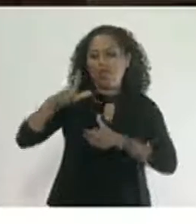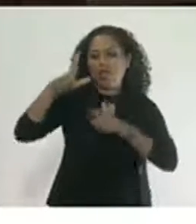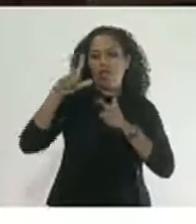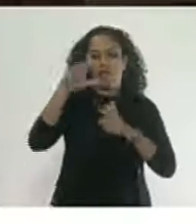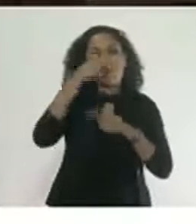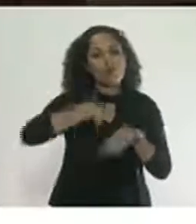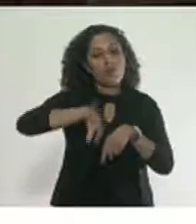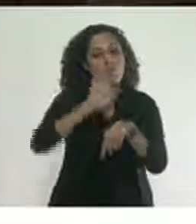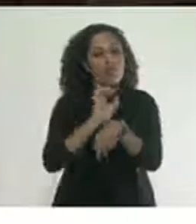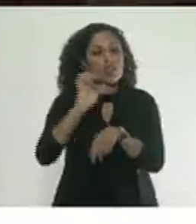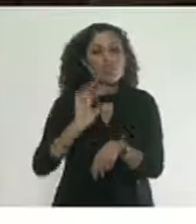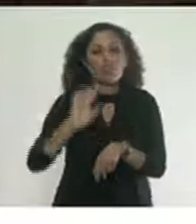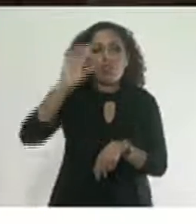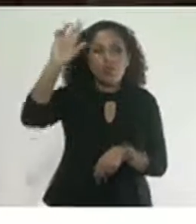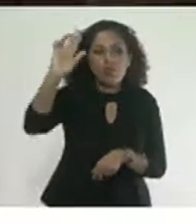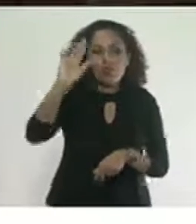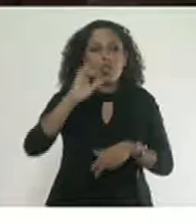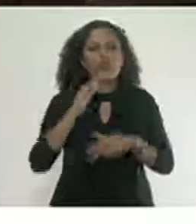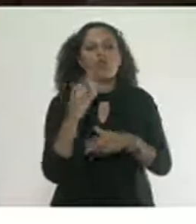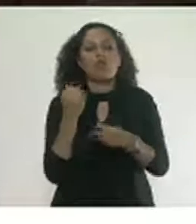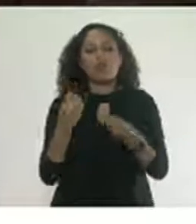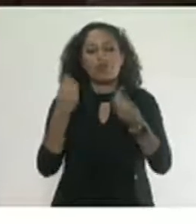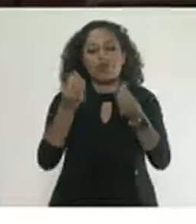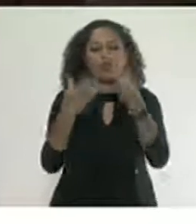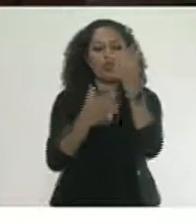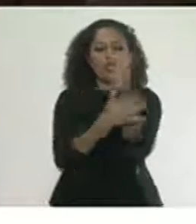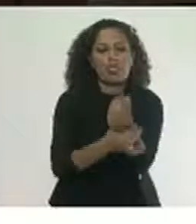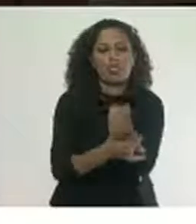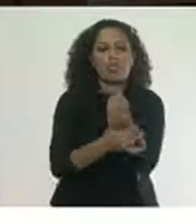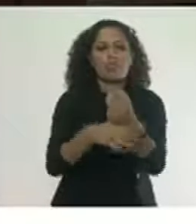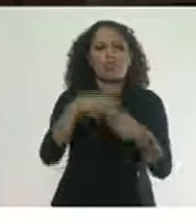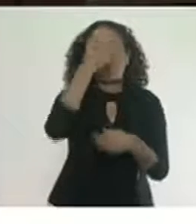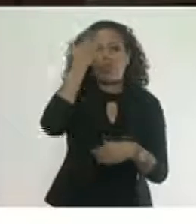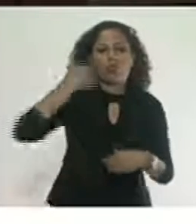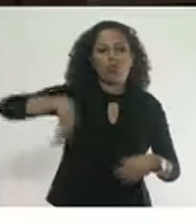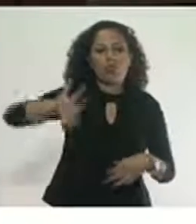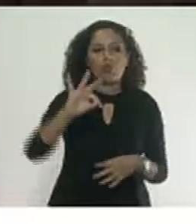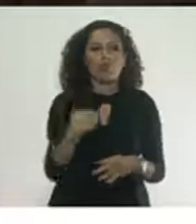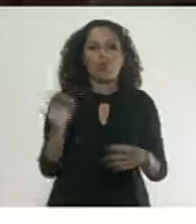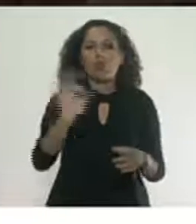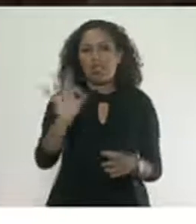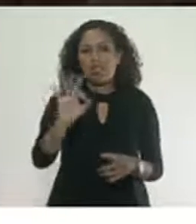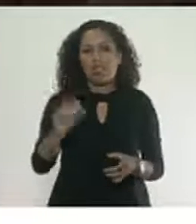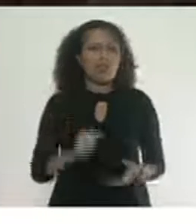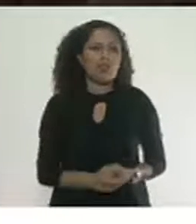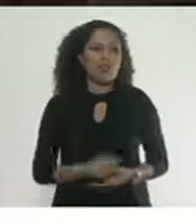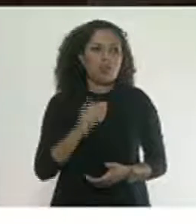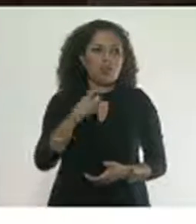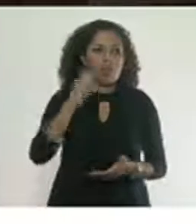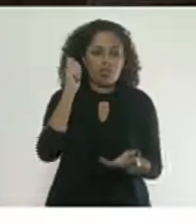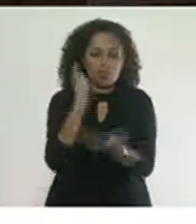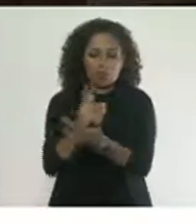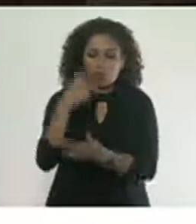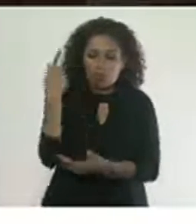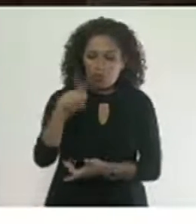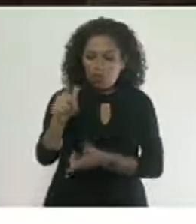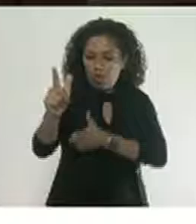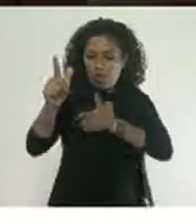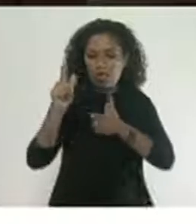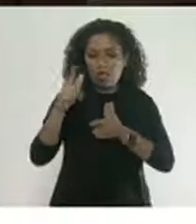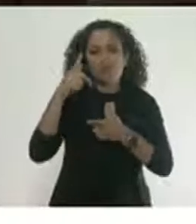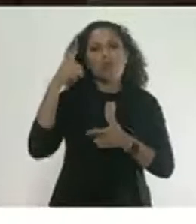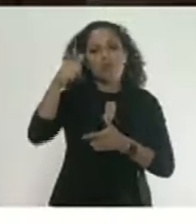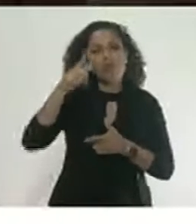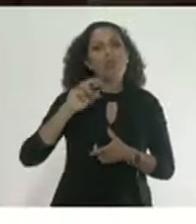promover políticas públicas que assegure a segurança de todos e de todos. Ou seja, você compra a sua arma e você resolve